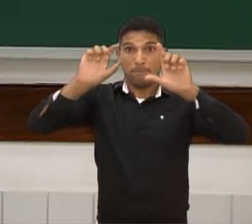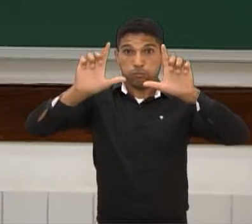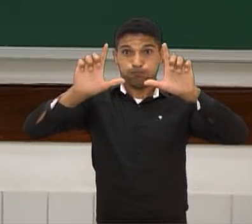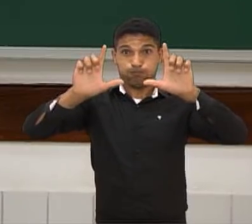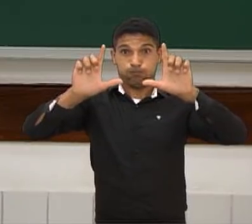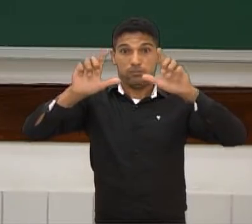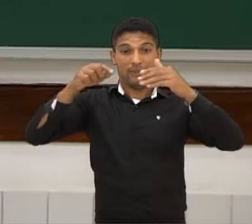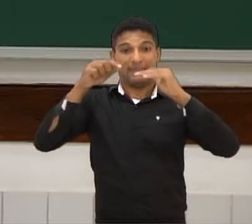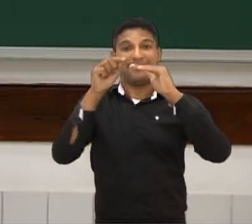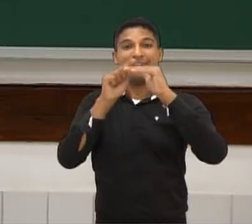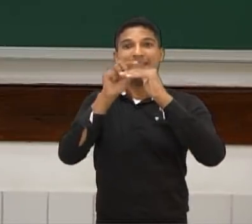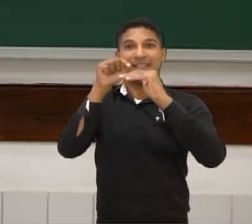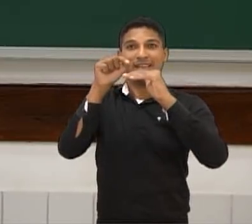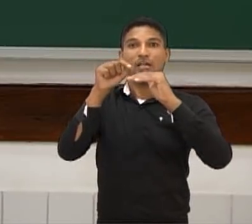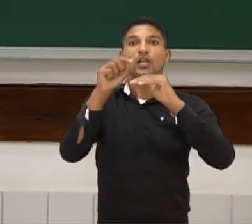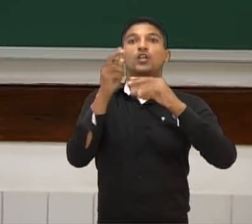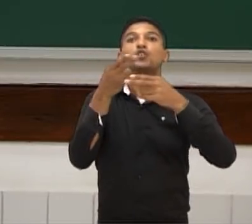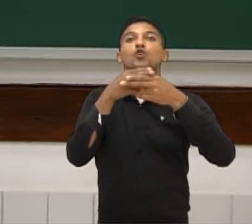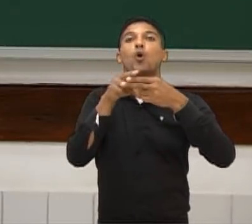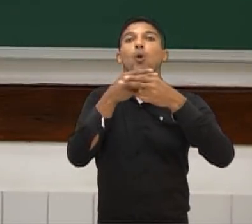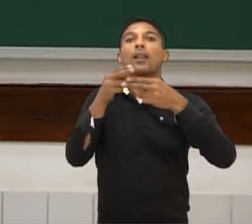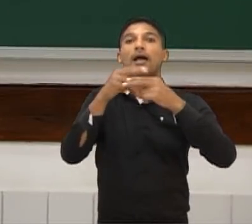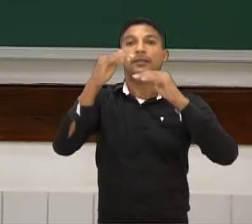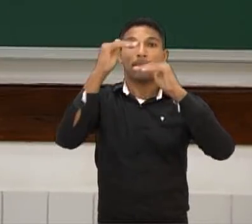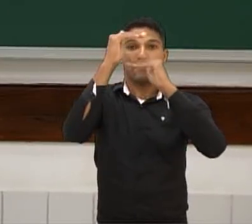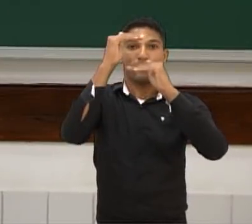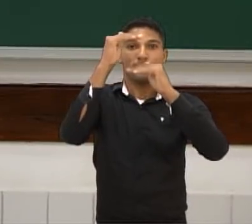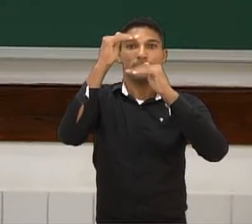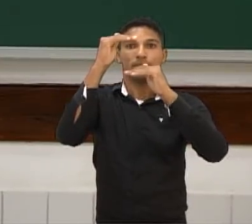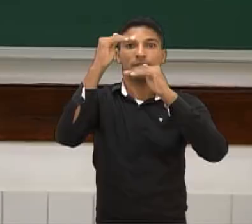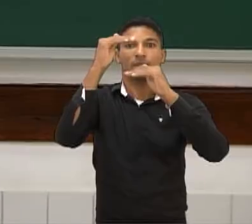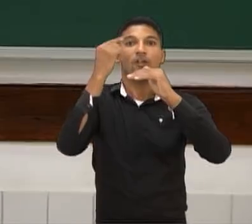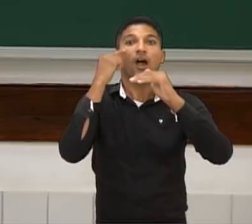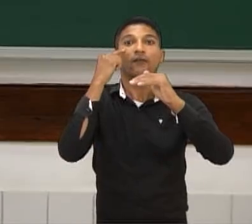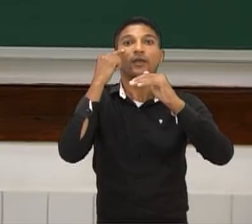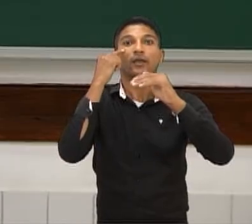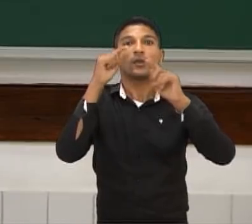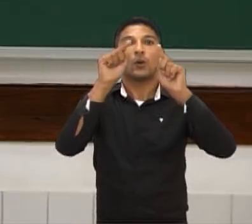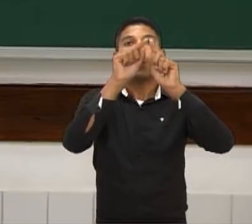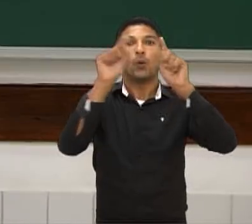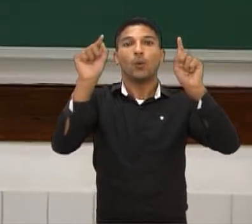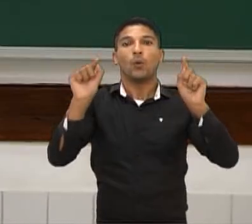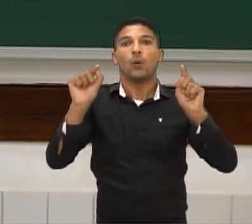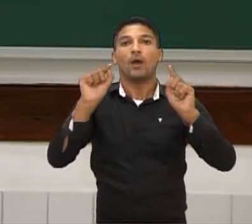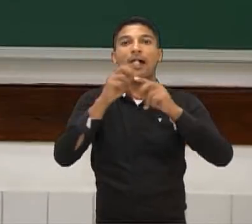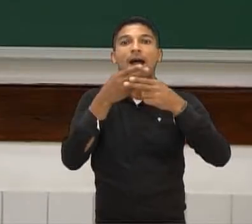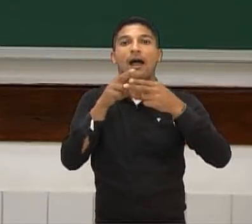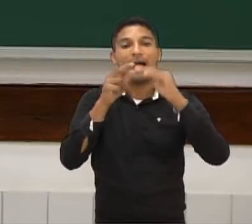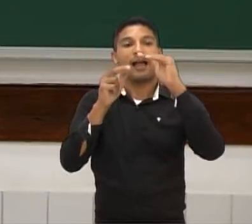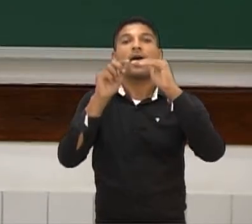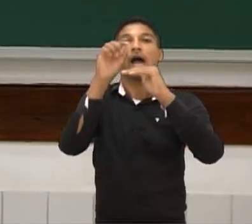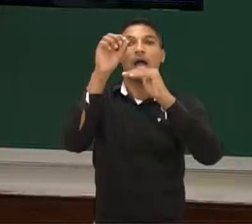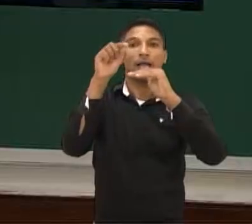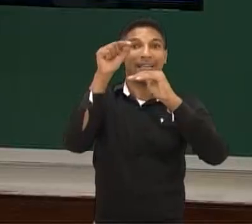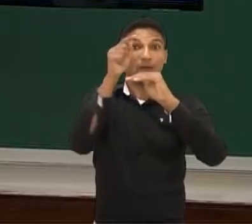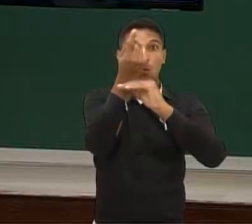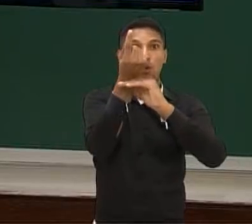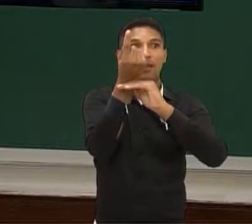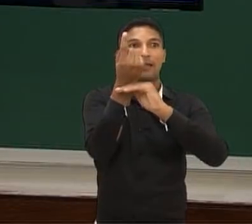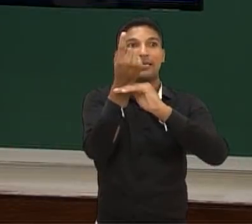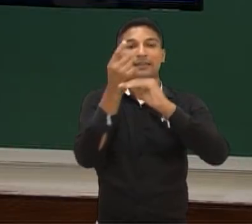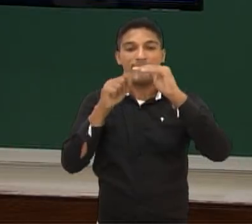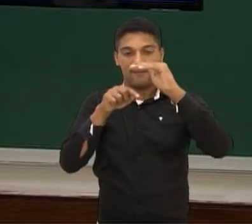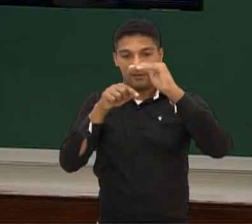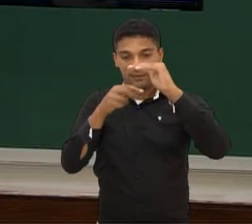3 chocolates que eu comprei. É meio difícil acontecer isso, porque a gente gosta muito de chocolate, né? Mas pode acontecer, tá? Então, percebam